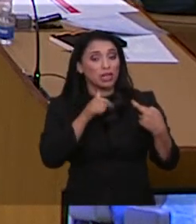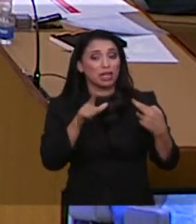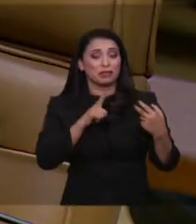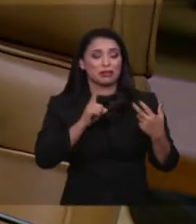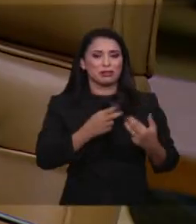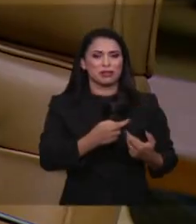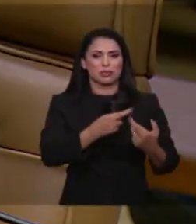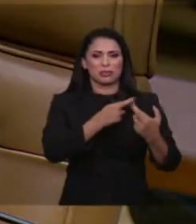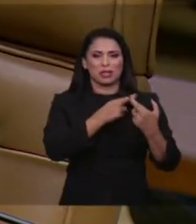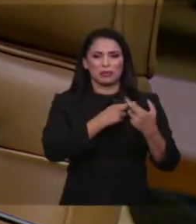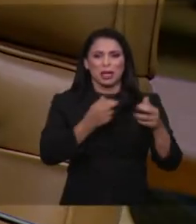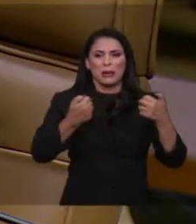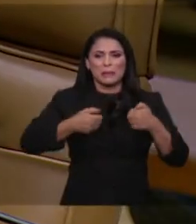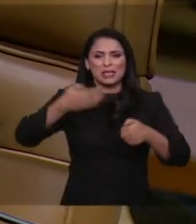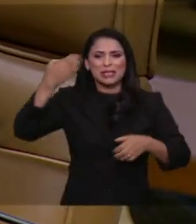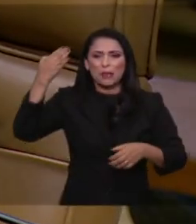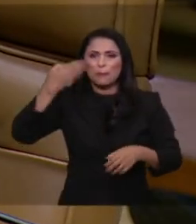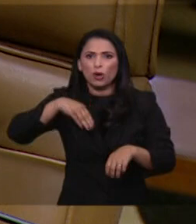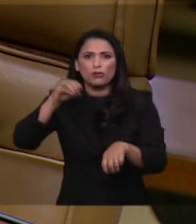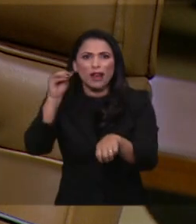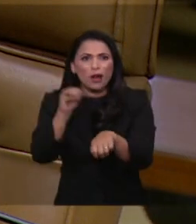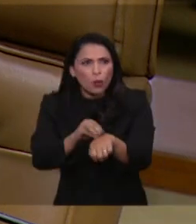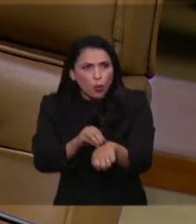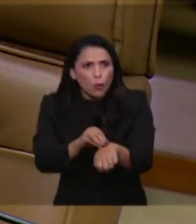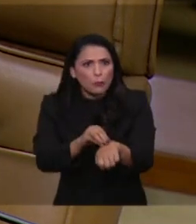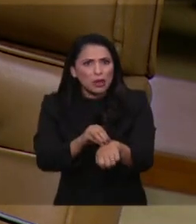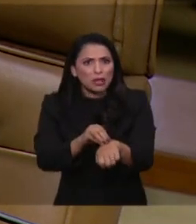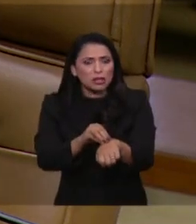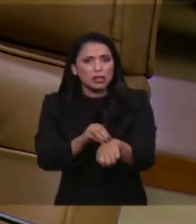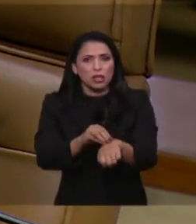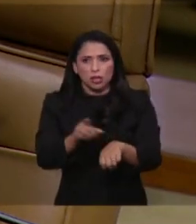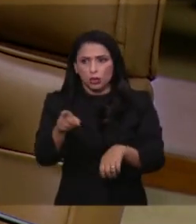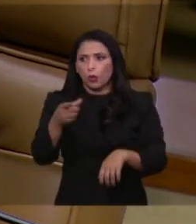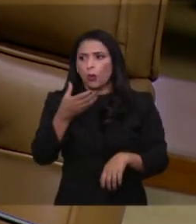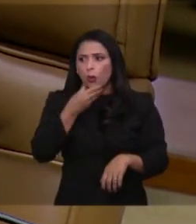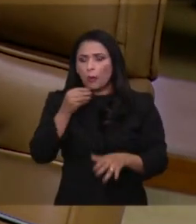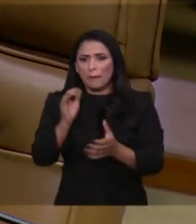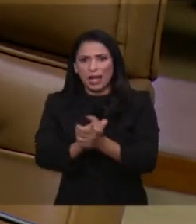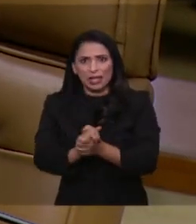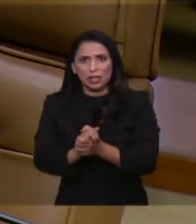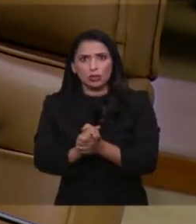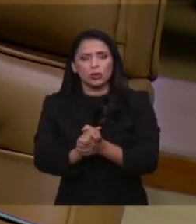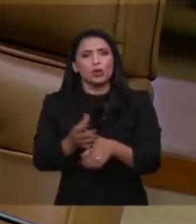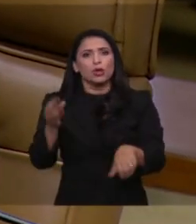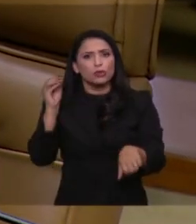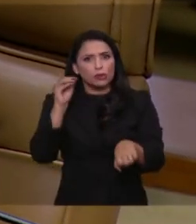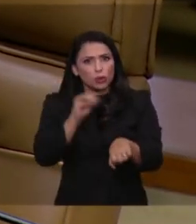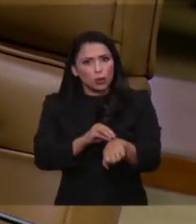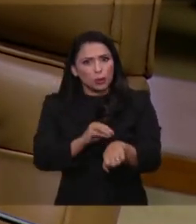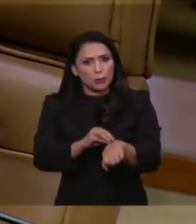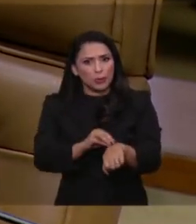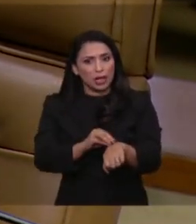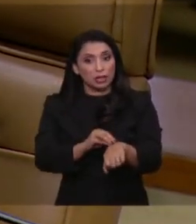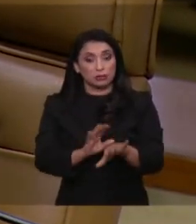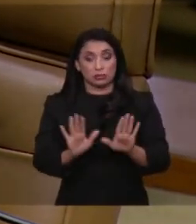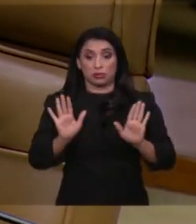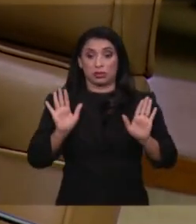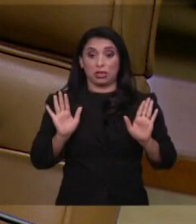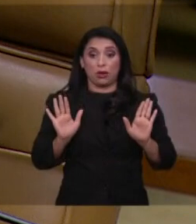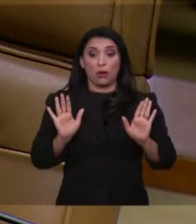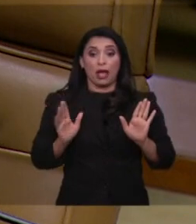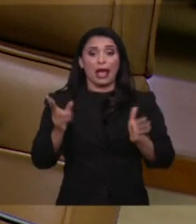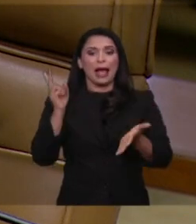que tinha que comprovar a culpa do marido, tirando essa questão da culpa. Então,